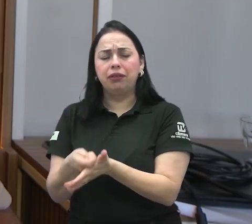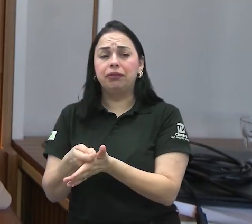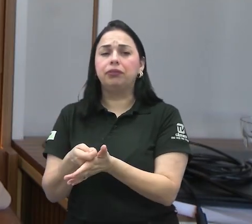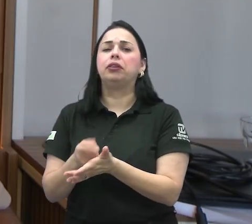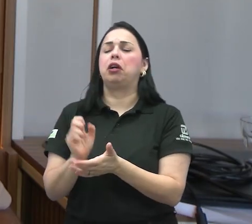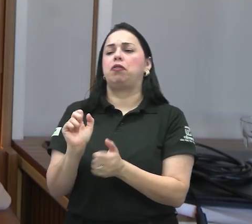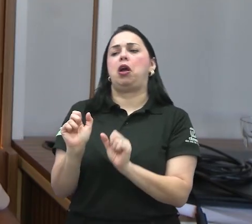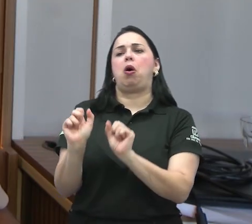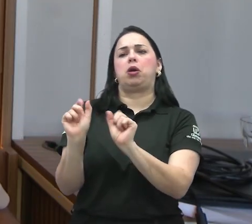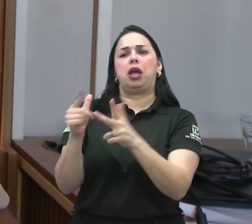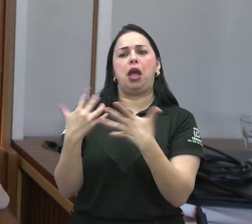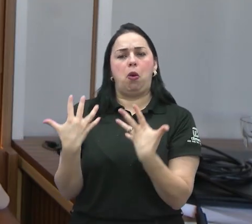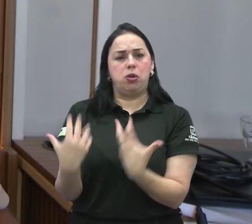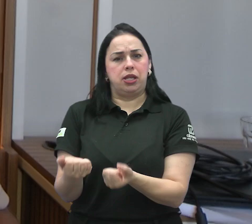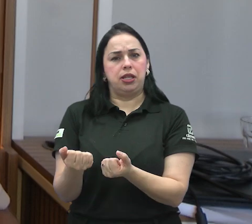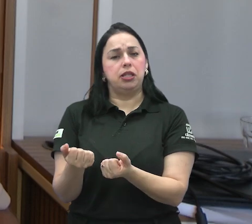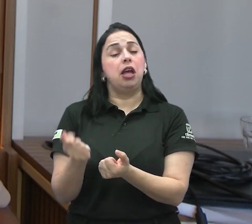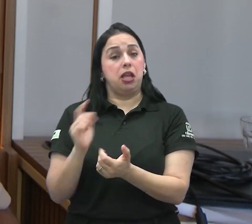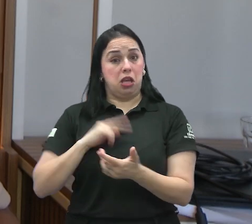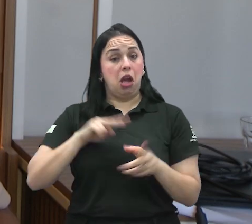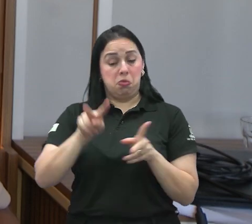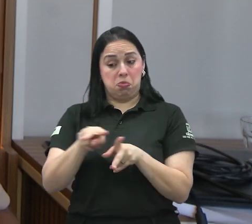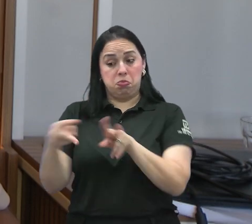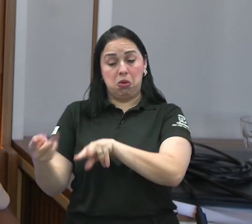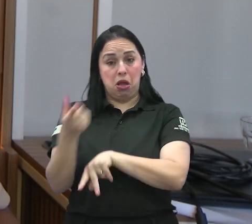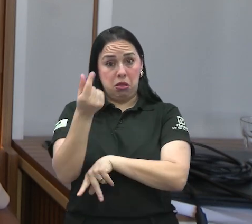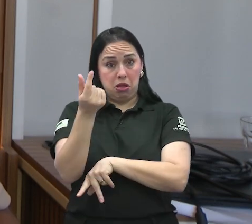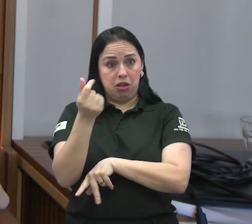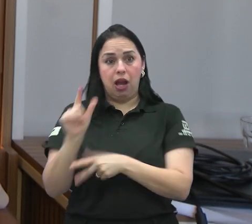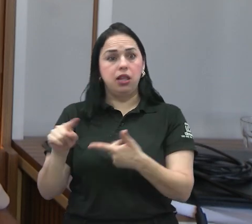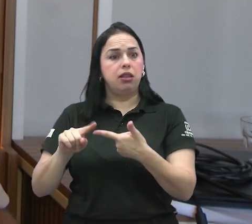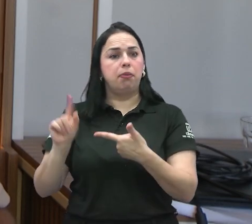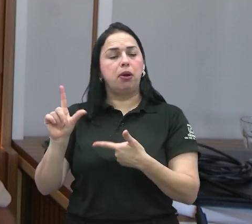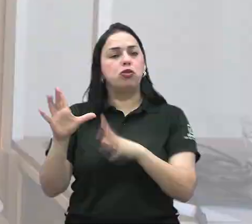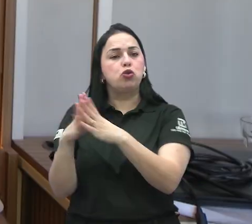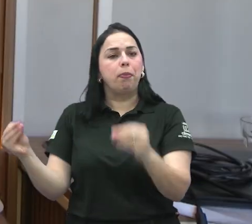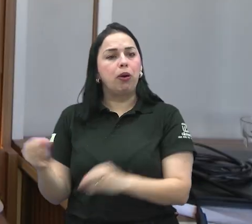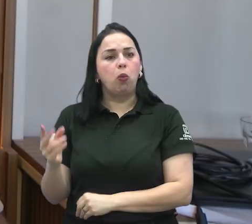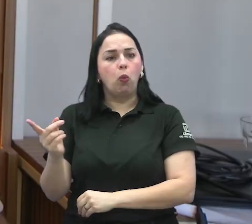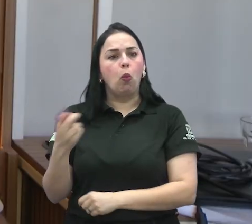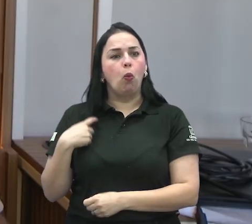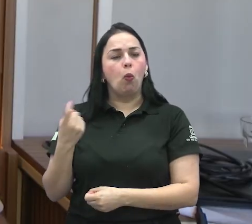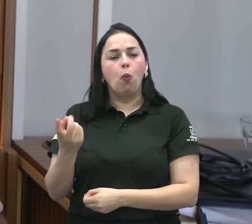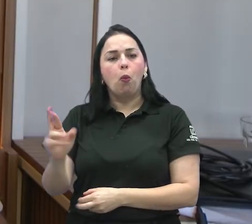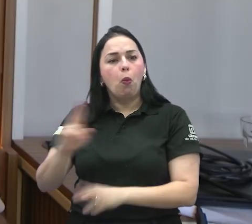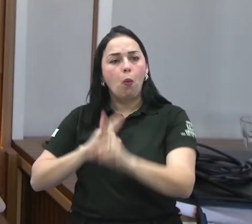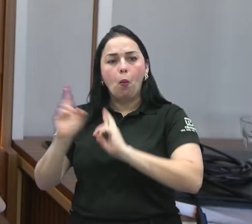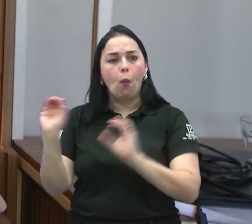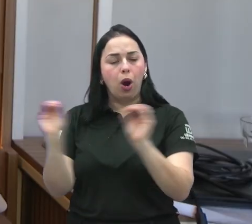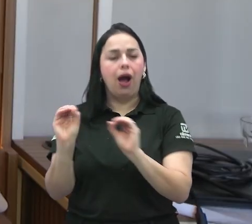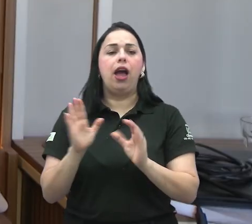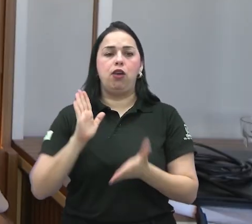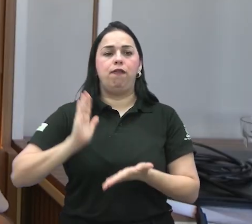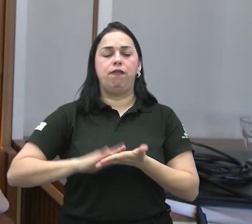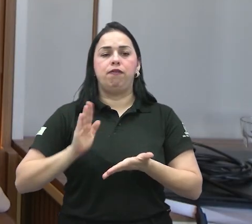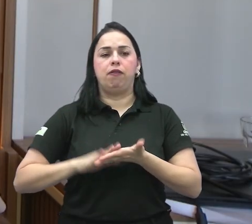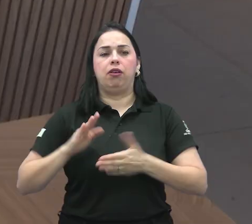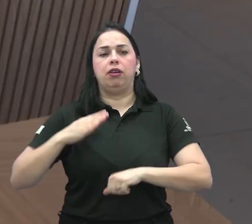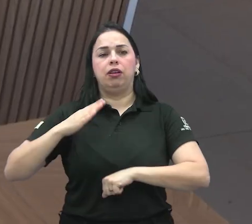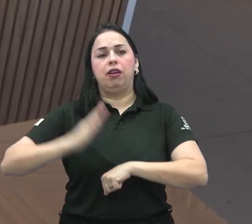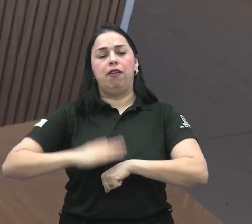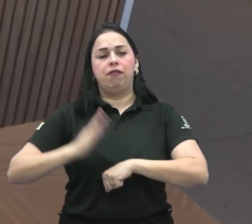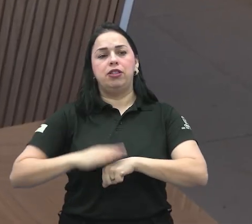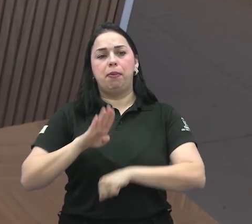pagar a taxa do servidor. Falei, beleza. Aí eu fiz o Pix e ela acabou sumindo. Não tive retorno e eu acabei entrando com um